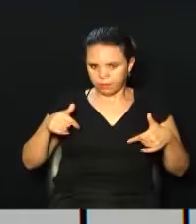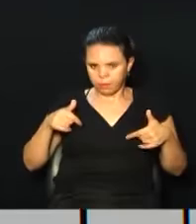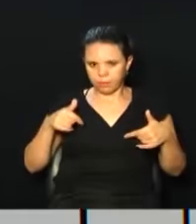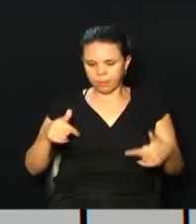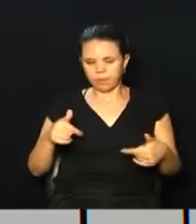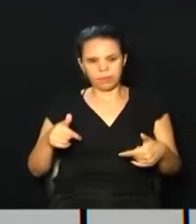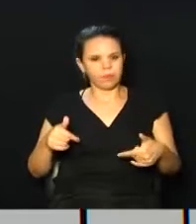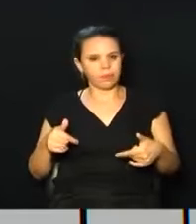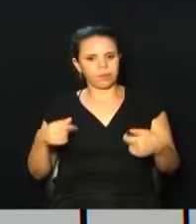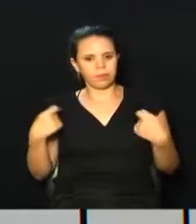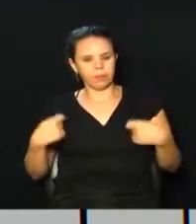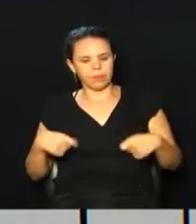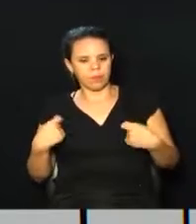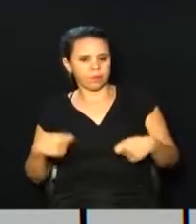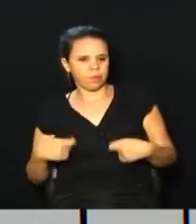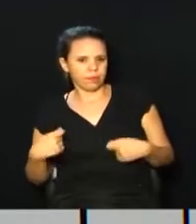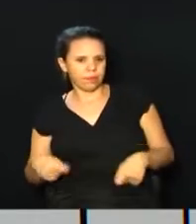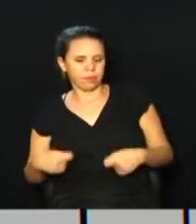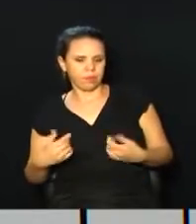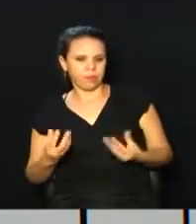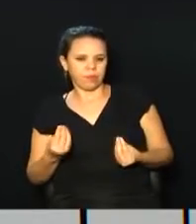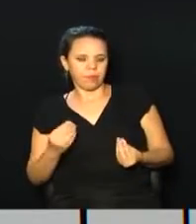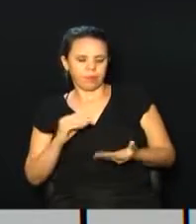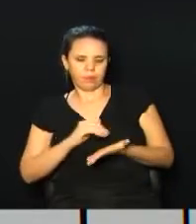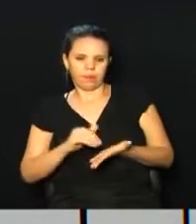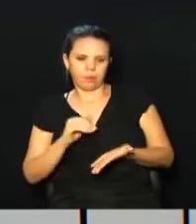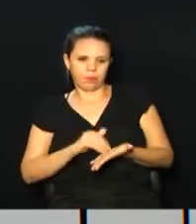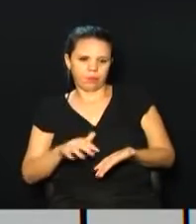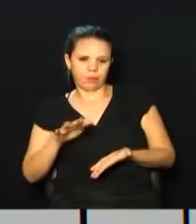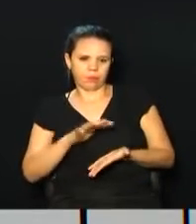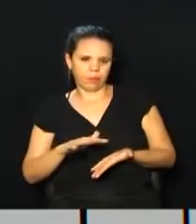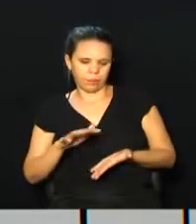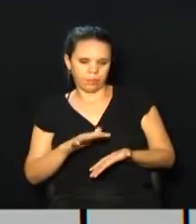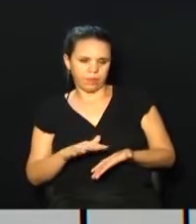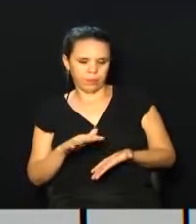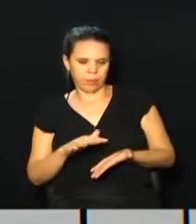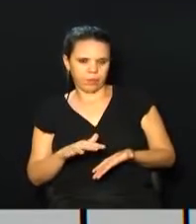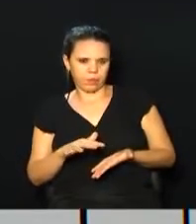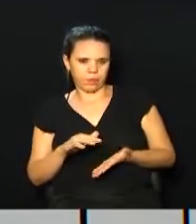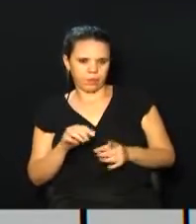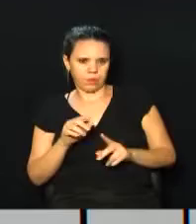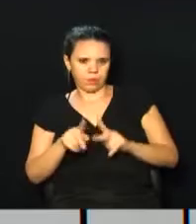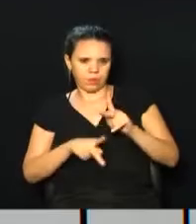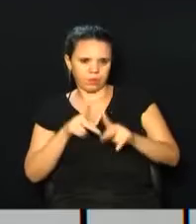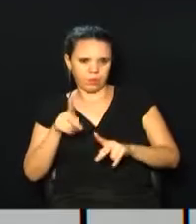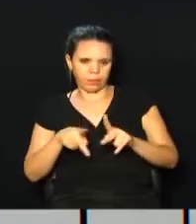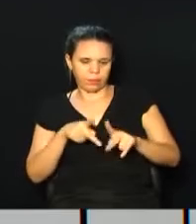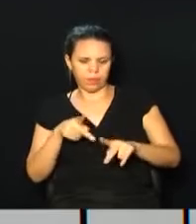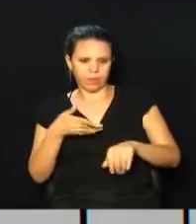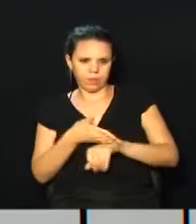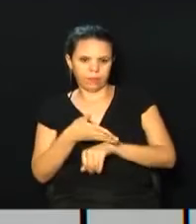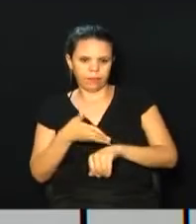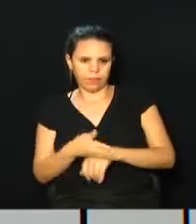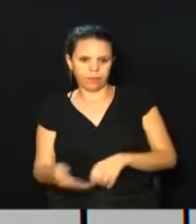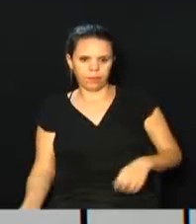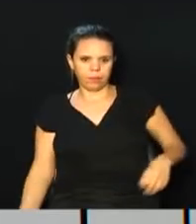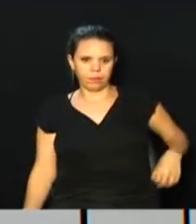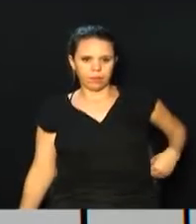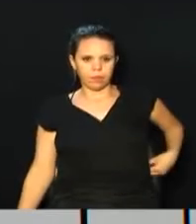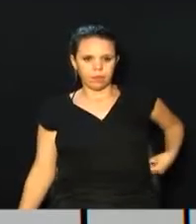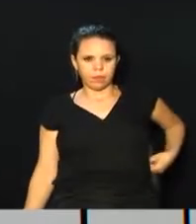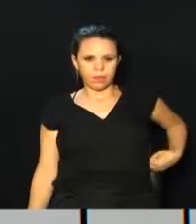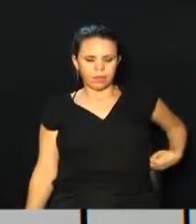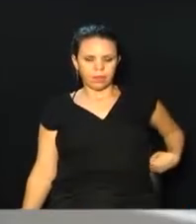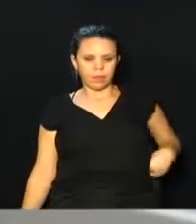que demandam o envolvimento de várias secretarias, mas também a sociedade tem que ser partícipe disso. A